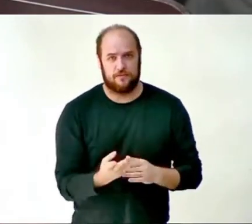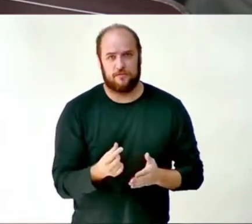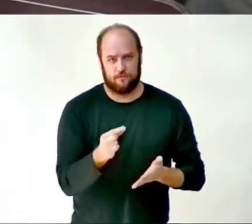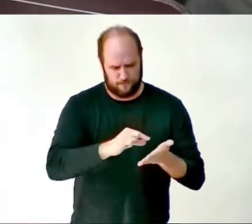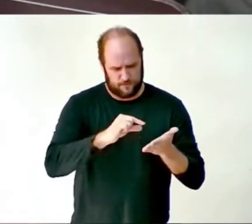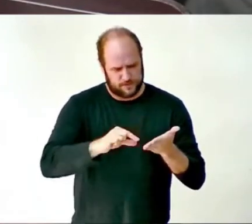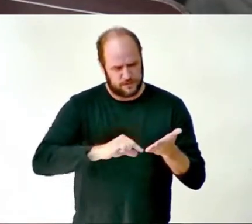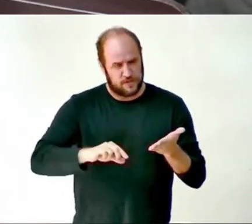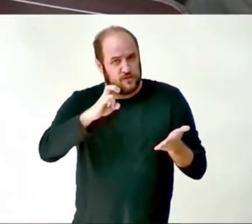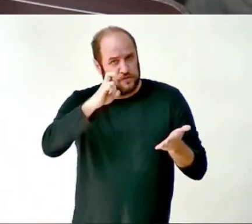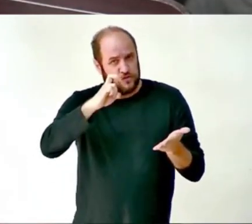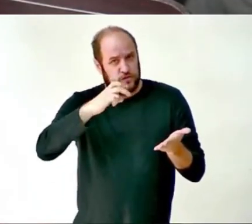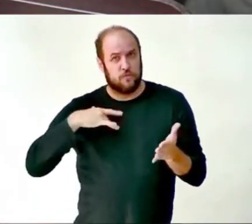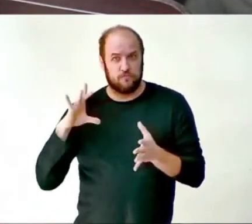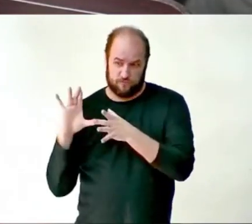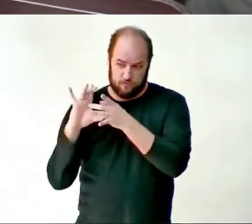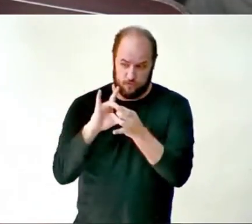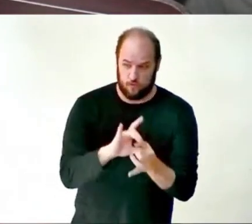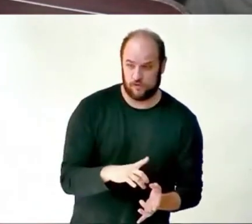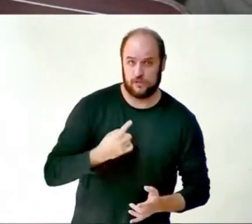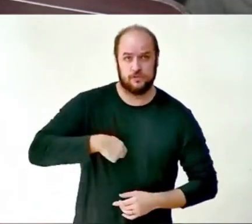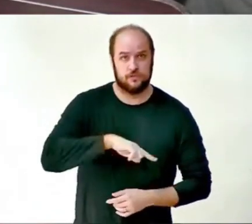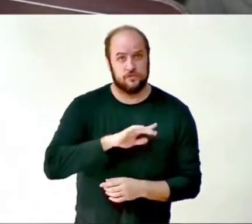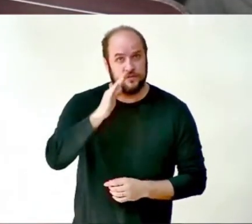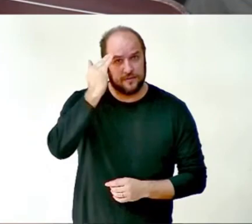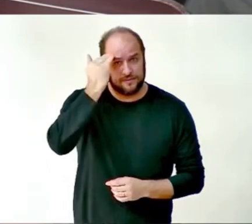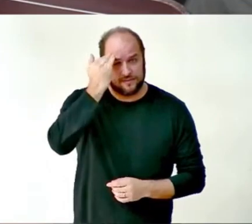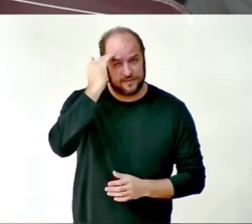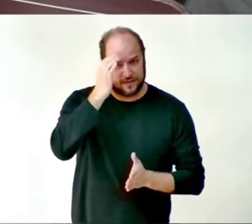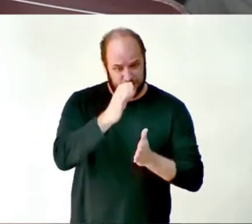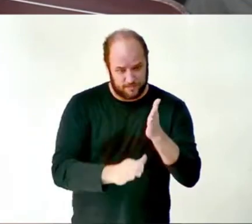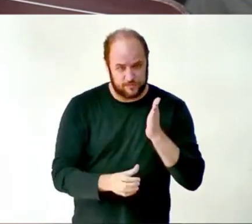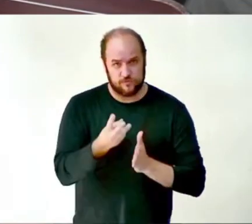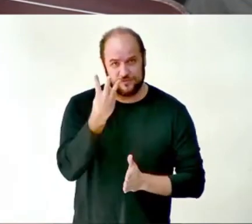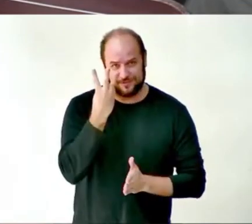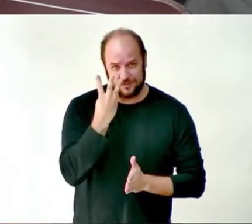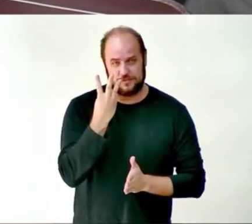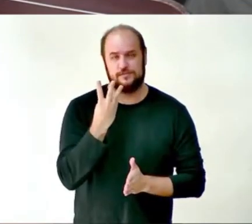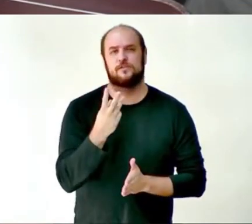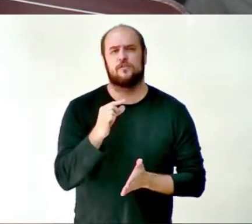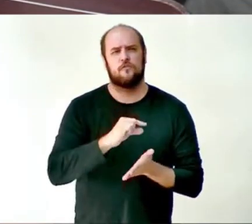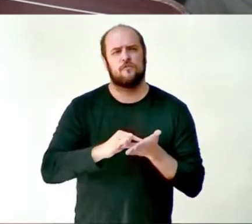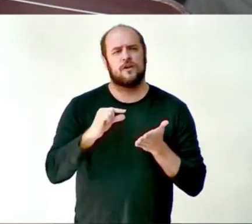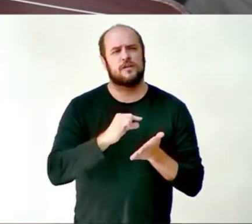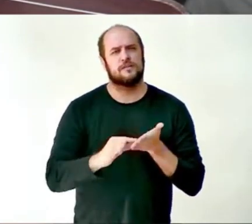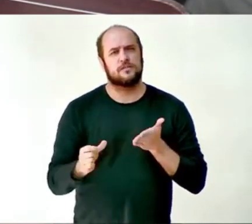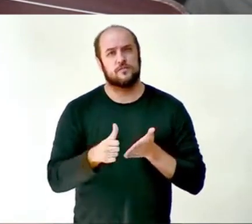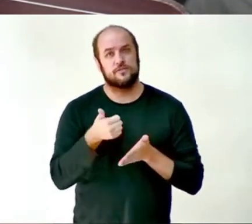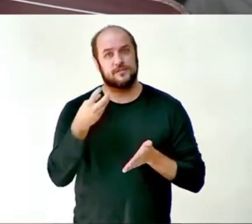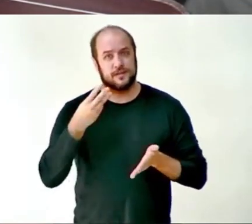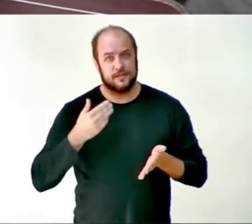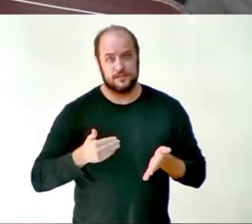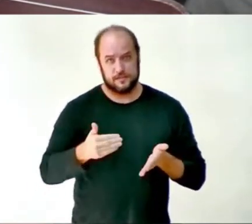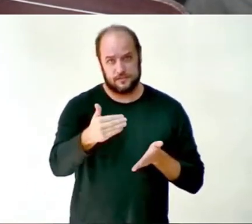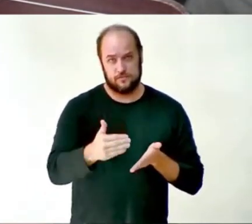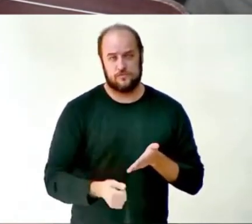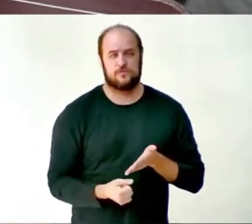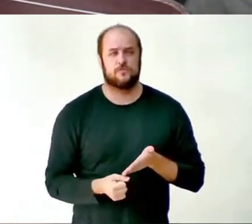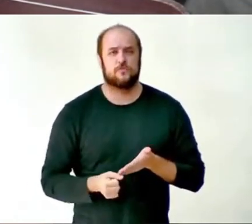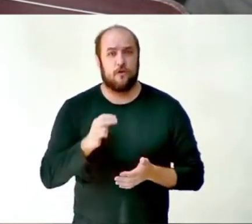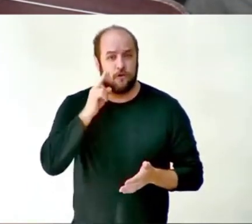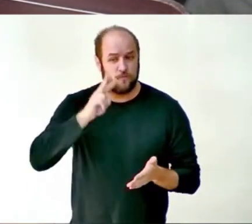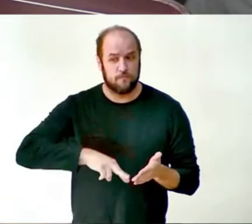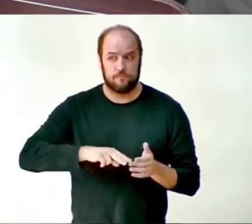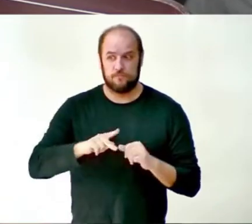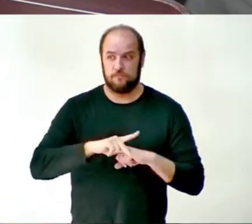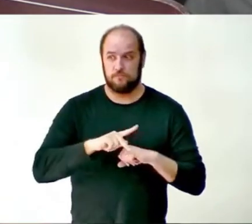versículos. E eu pego um contexto para mostrar para vocês. No capítulo 3, do versículo 13 para frente, nós vemos